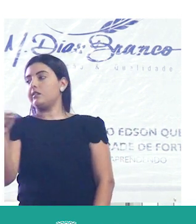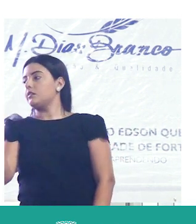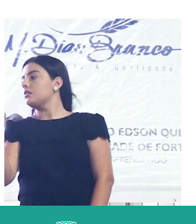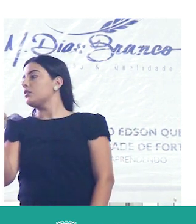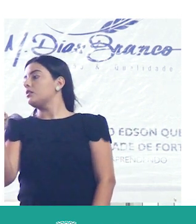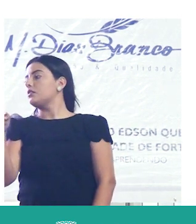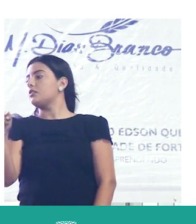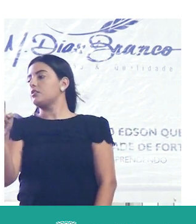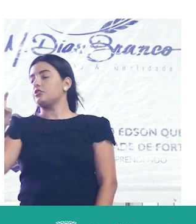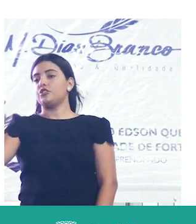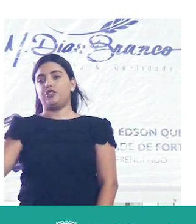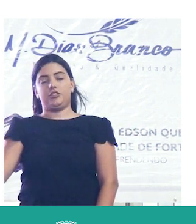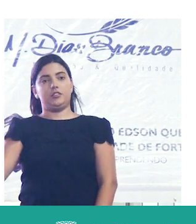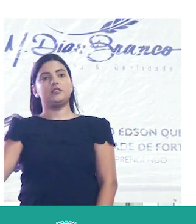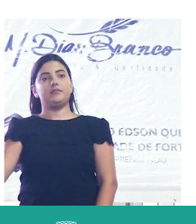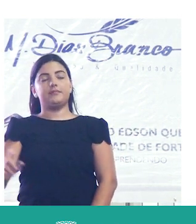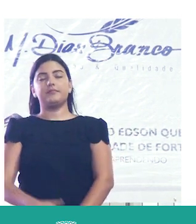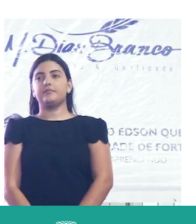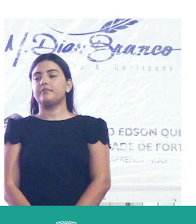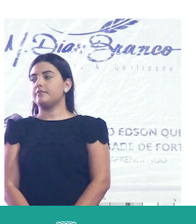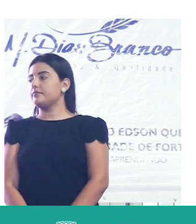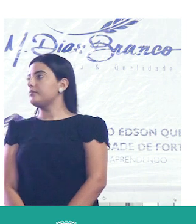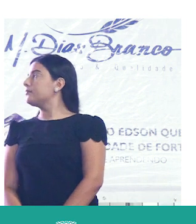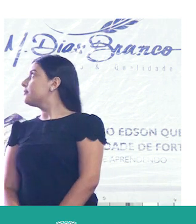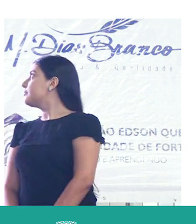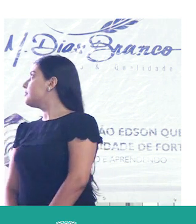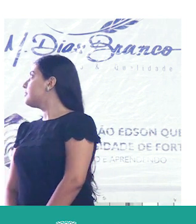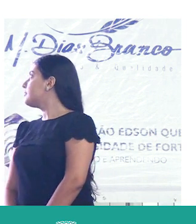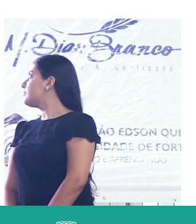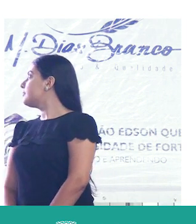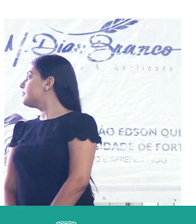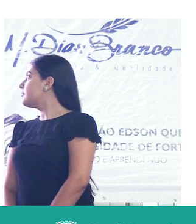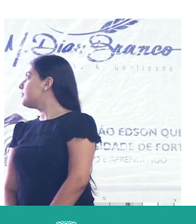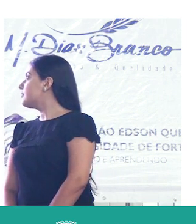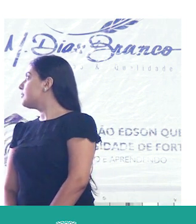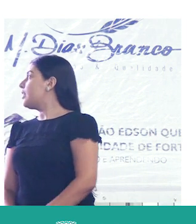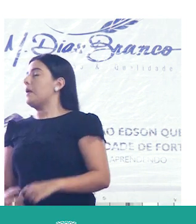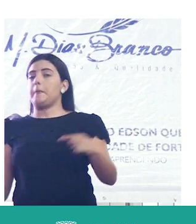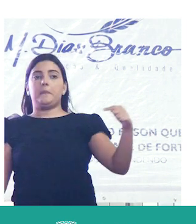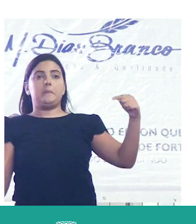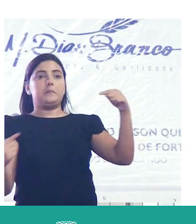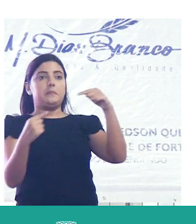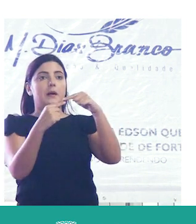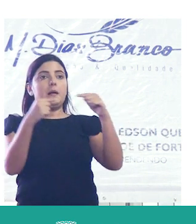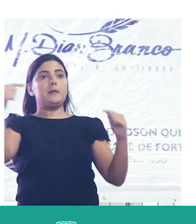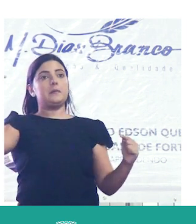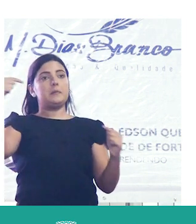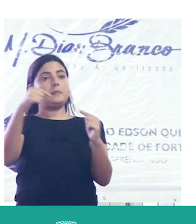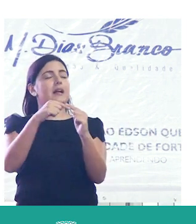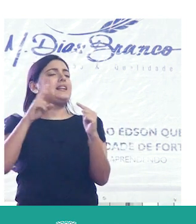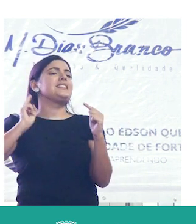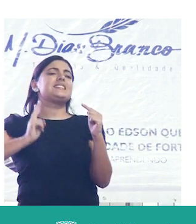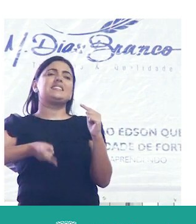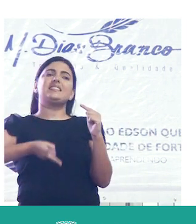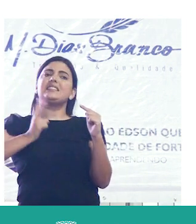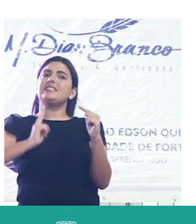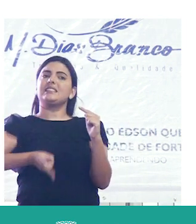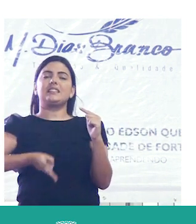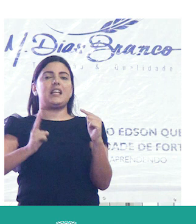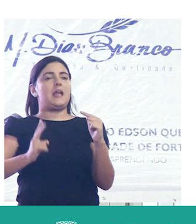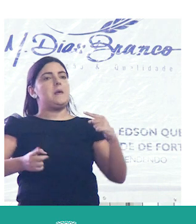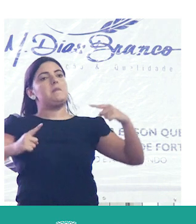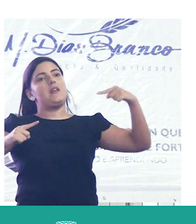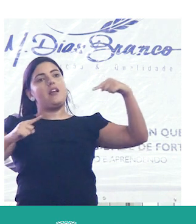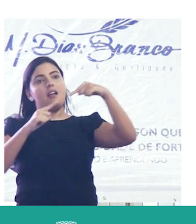produzem quantos mols? Tudo termina numa regrinha de 3. Todo o trabalho que você faz na estequiometria